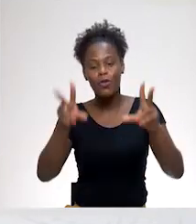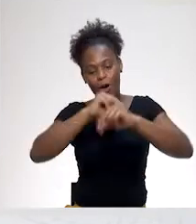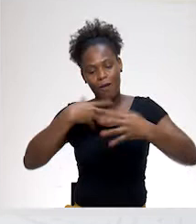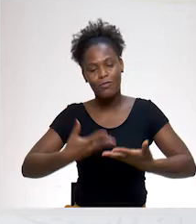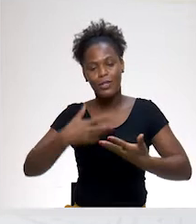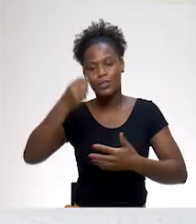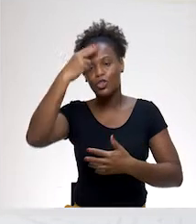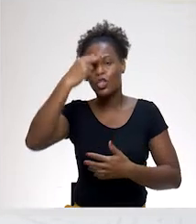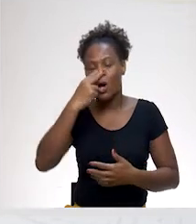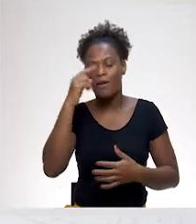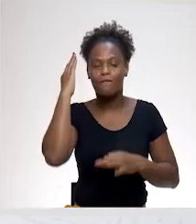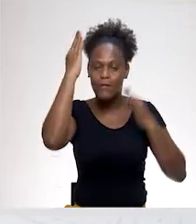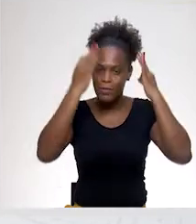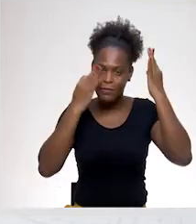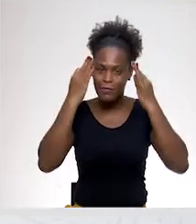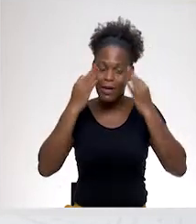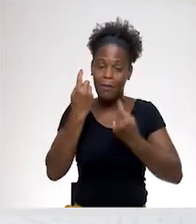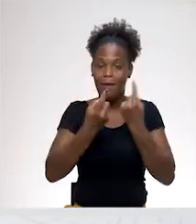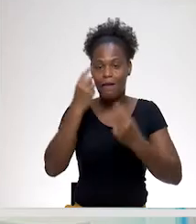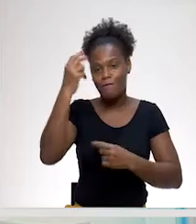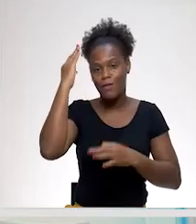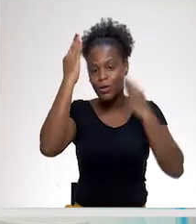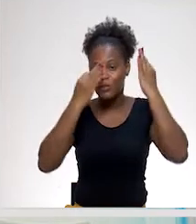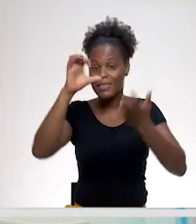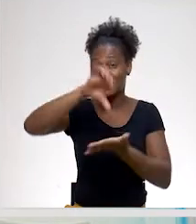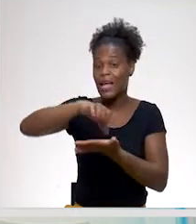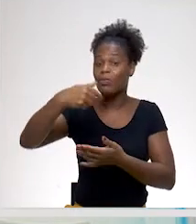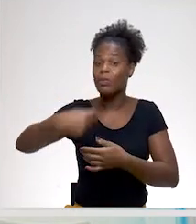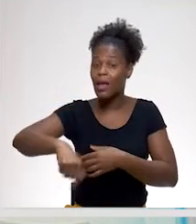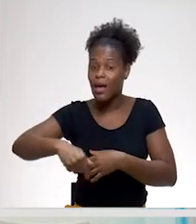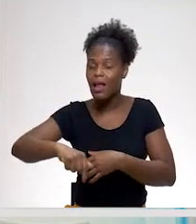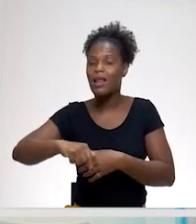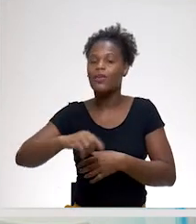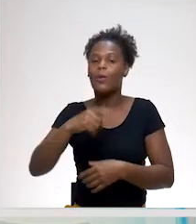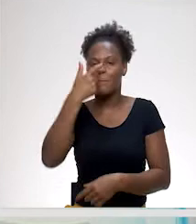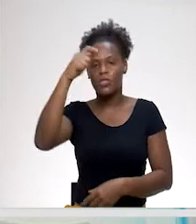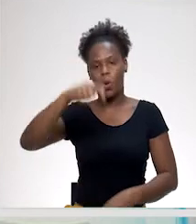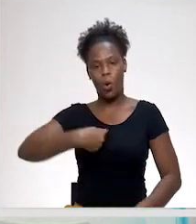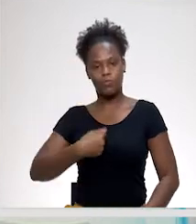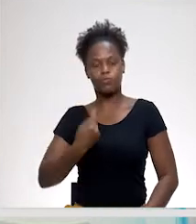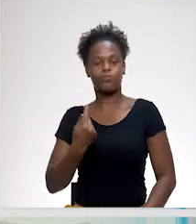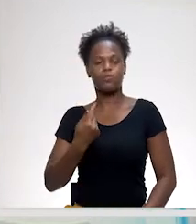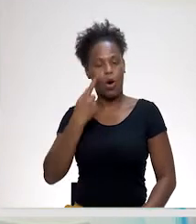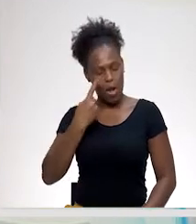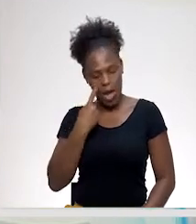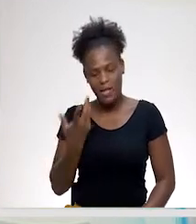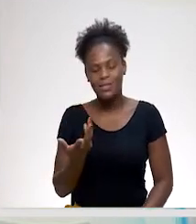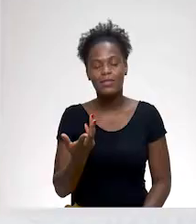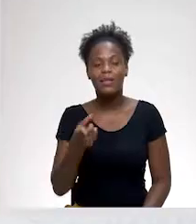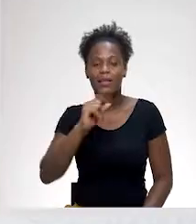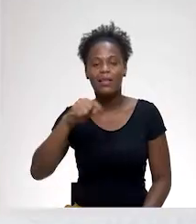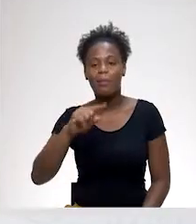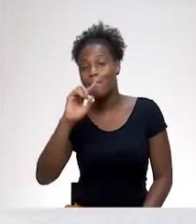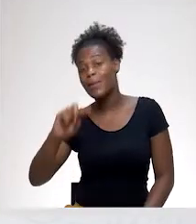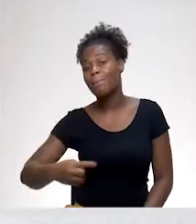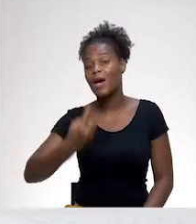época moderna da história da filosofia, uma filosofia centrada no sujeito que conhece. E